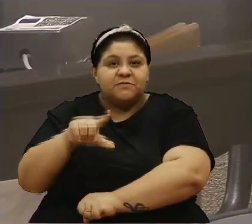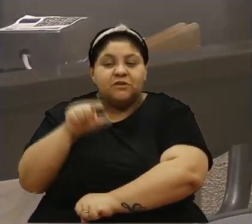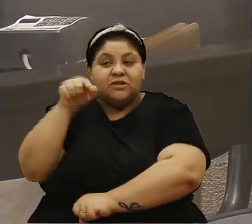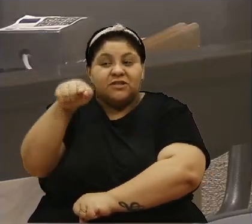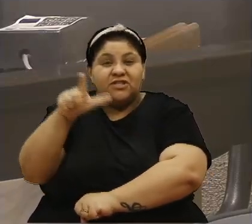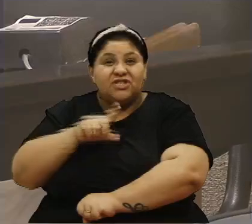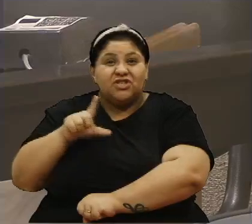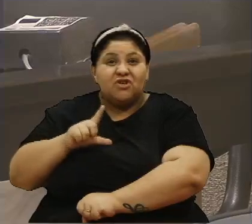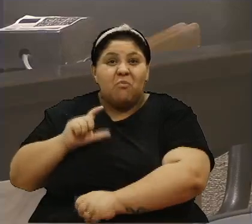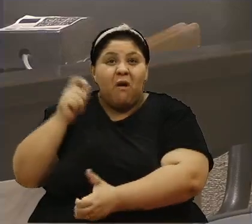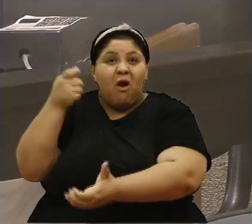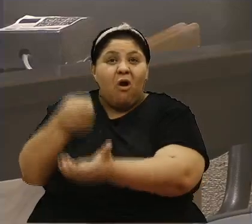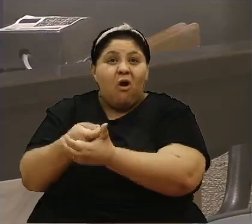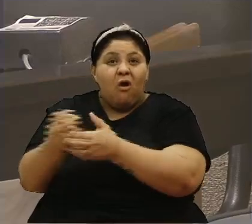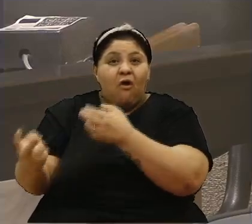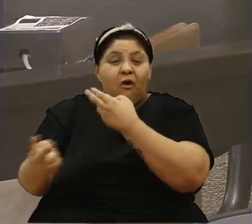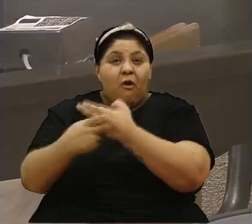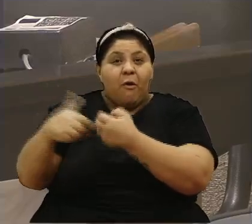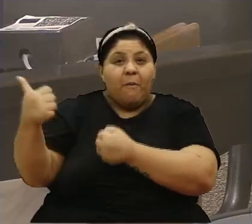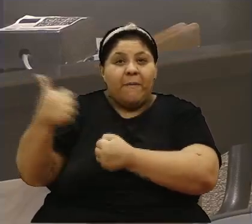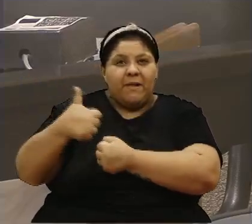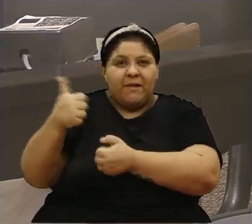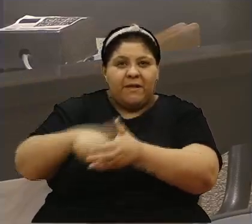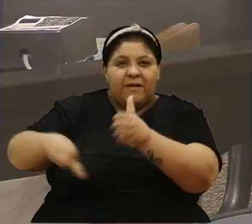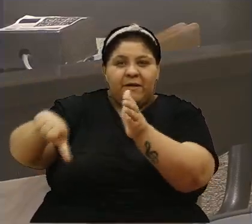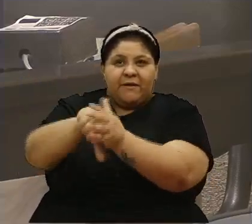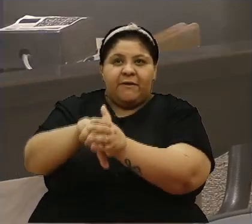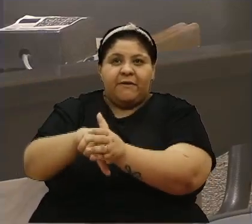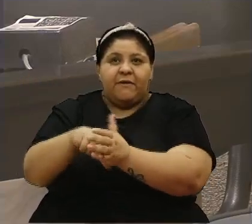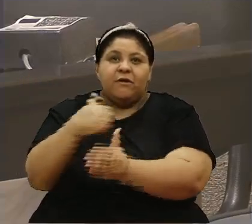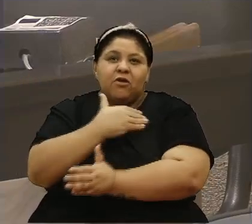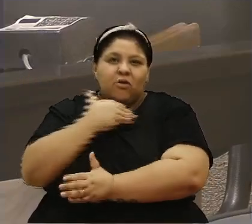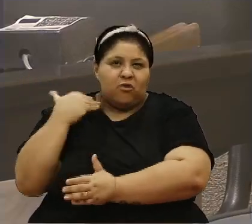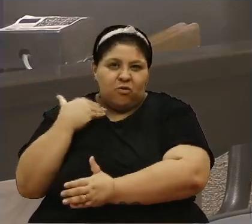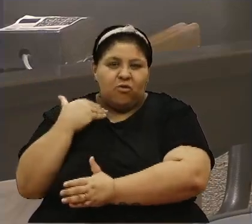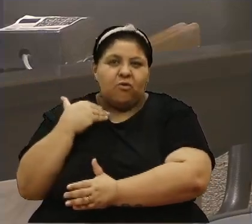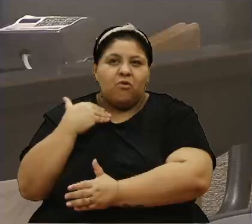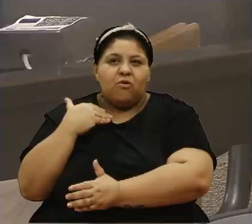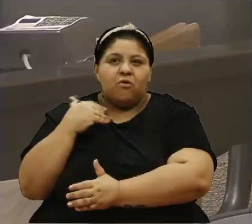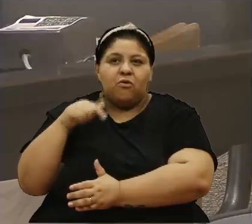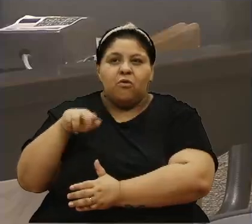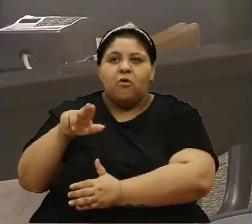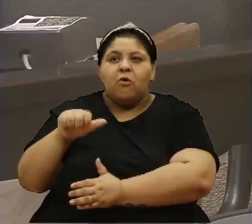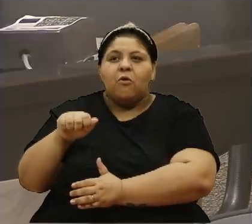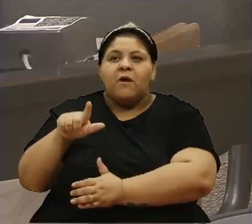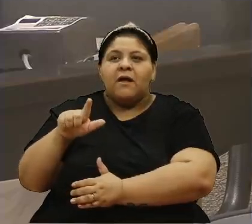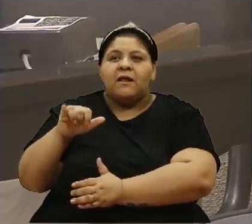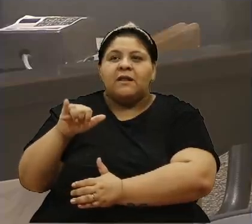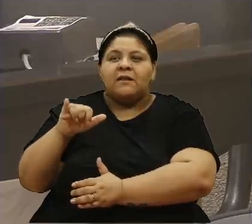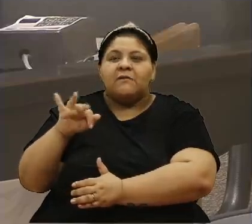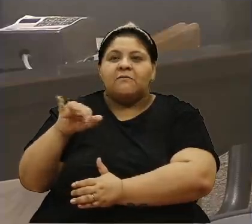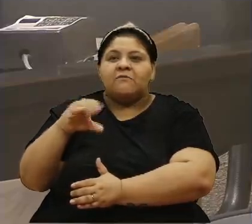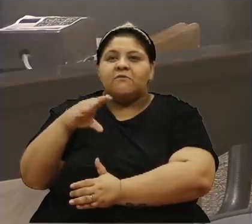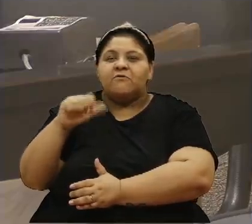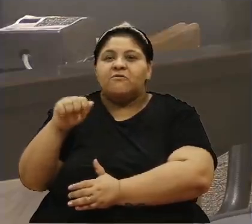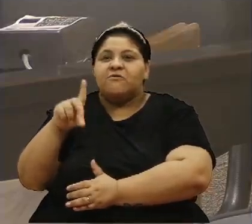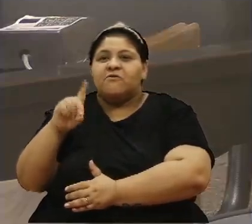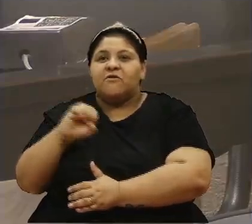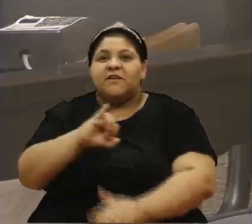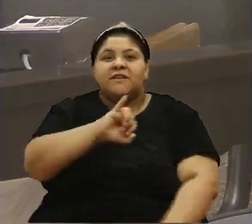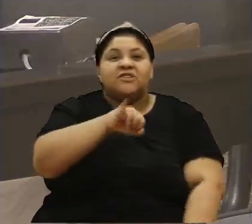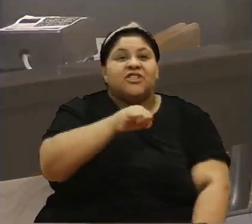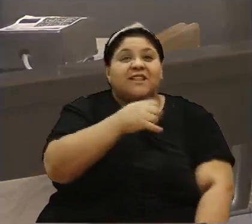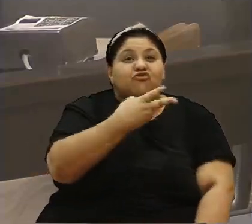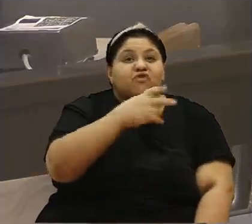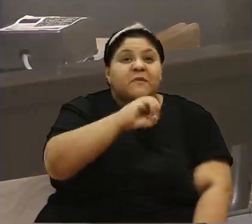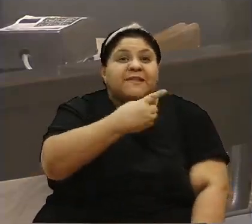uma ordem de prisão expedida pela primeira vara criminal pelo crime de homicídio qualificado, tentado em janeiro de